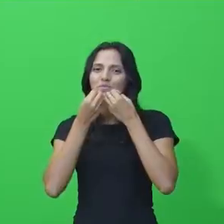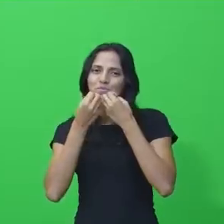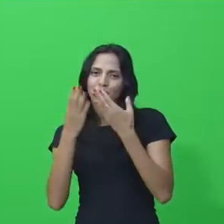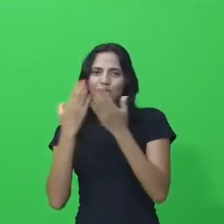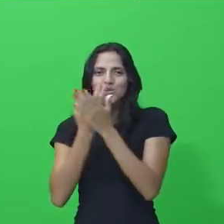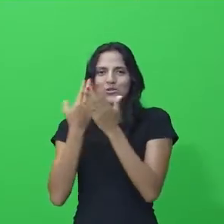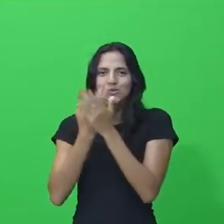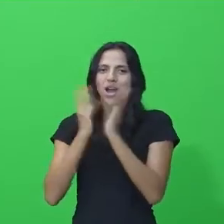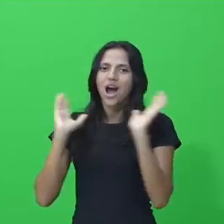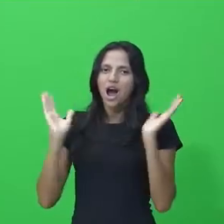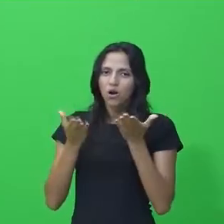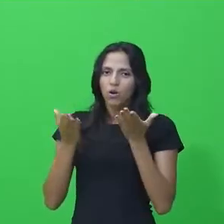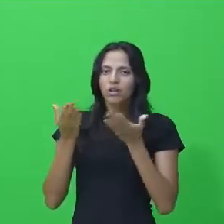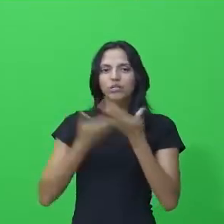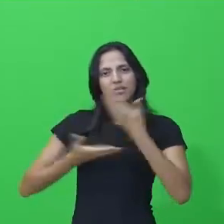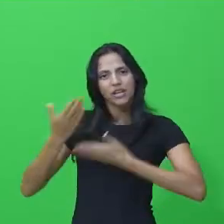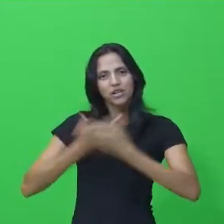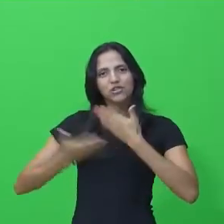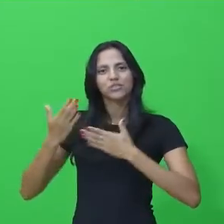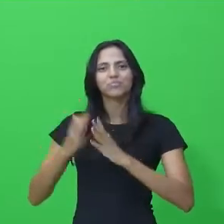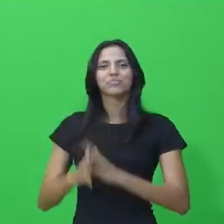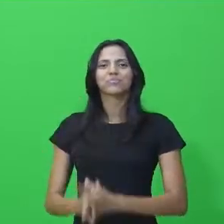interatividade chegou. Agora é a sua vez.